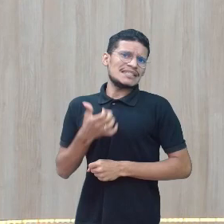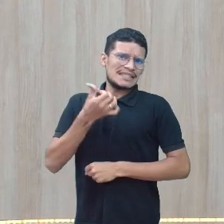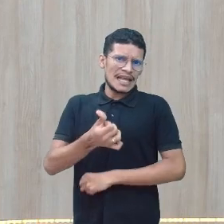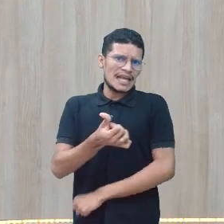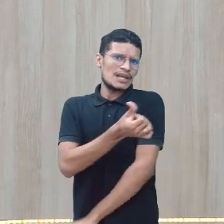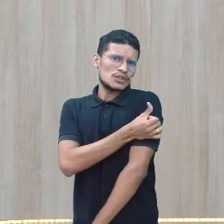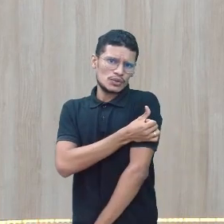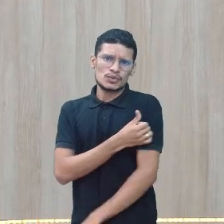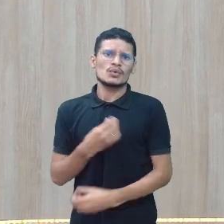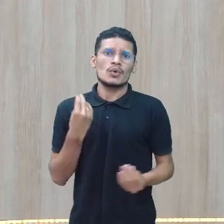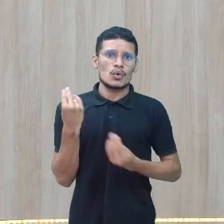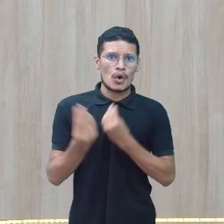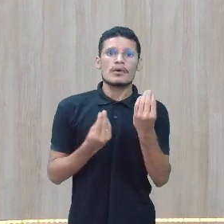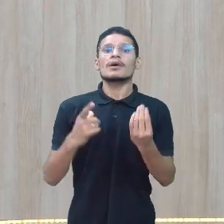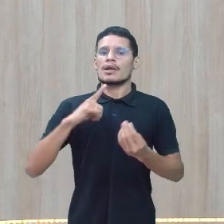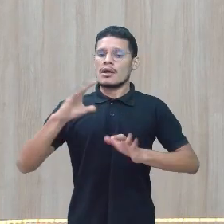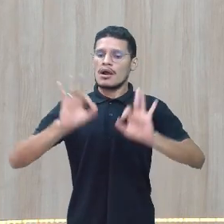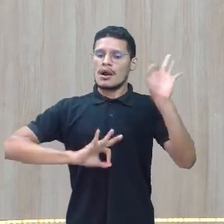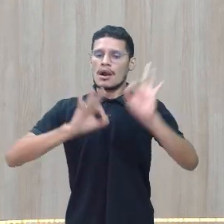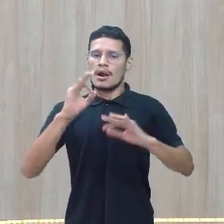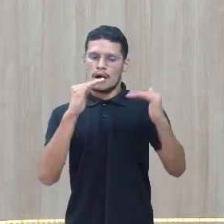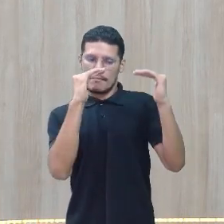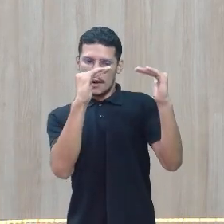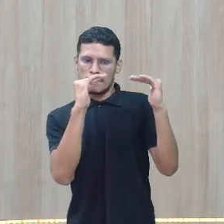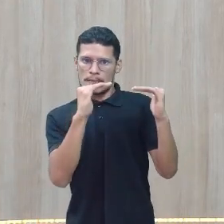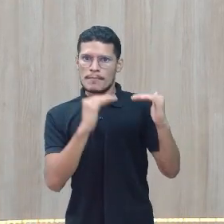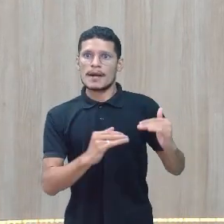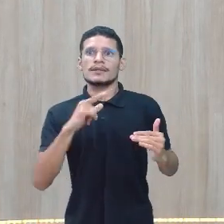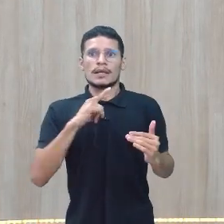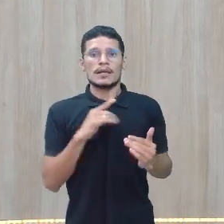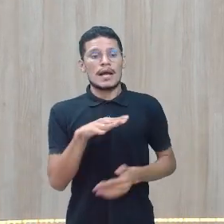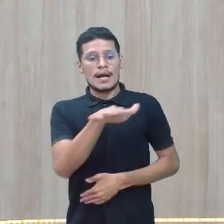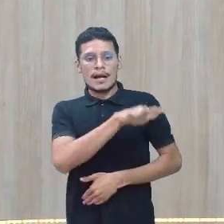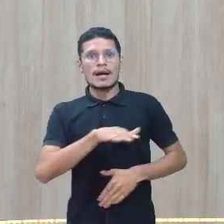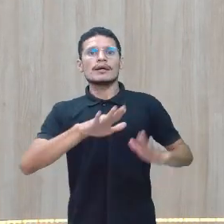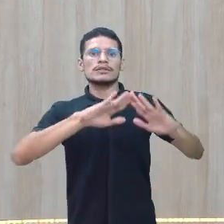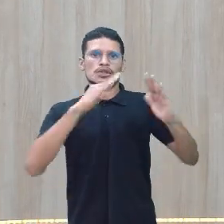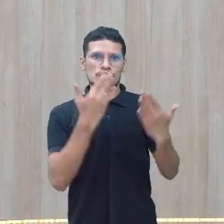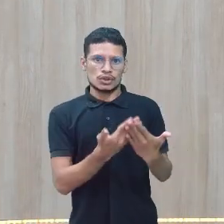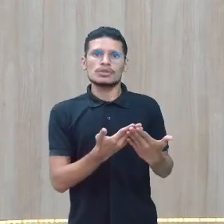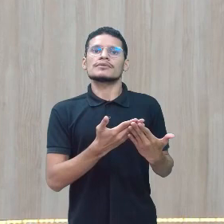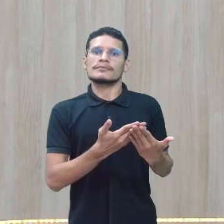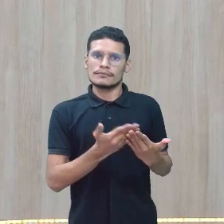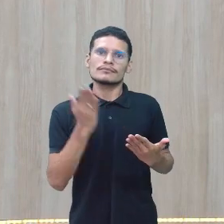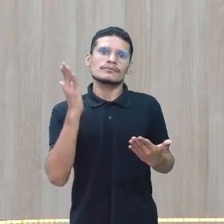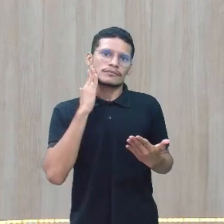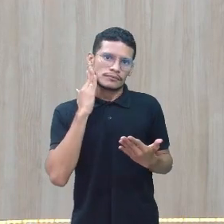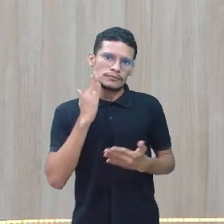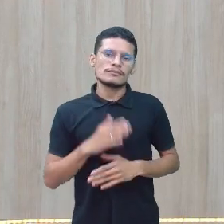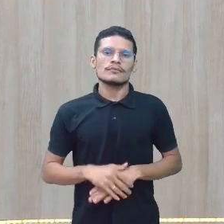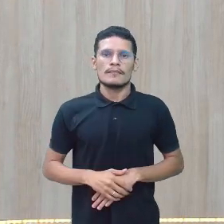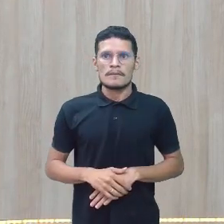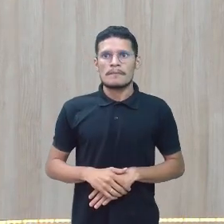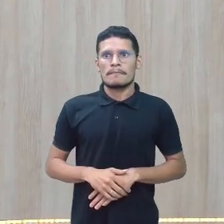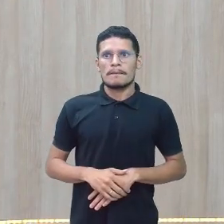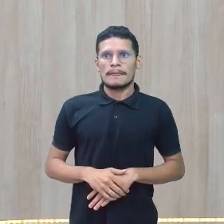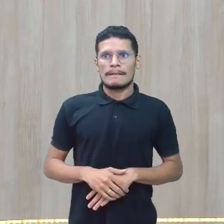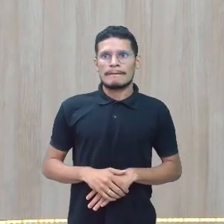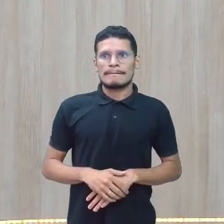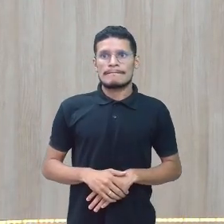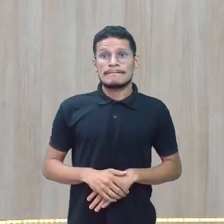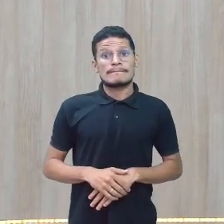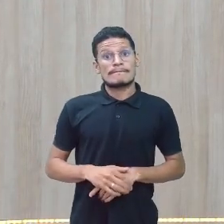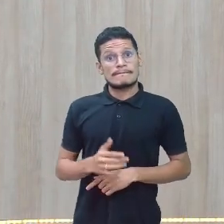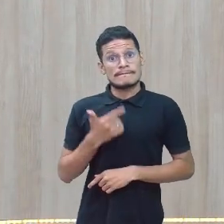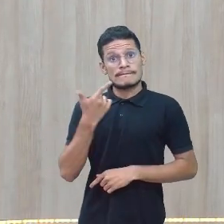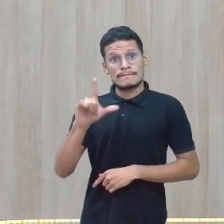de organização, de ordem, ela está expressa nesse tipo de análise, nesse tipo de variável, tá?